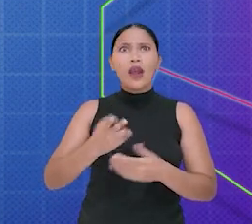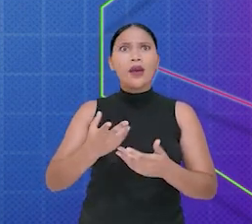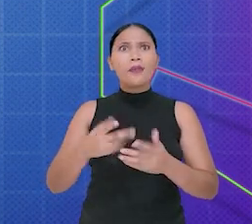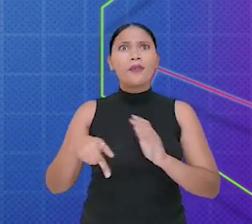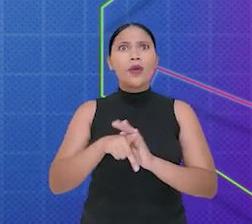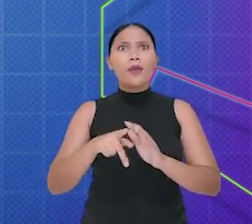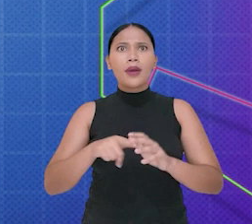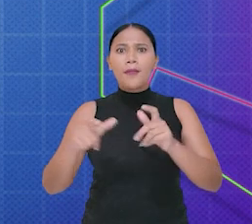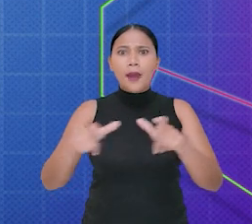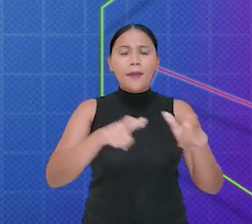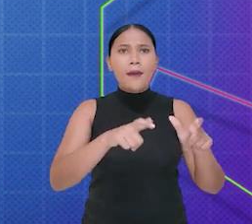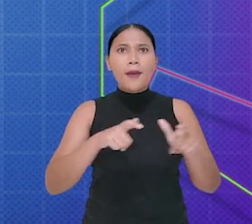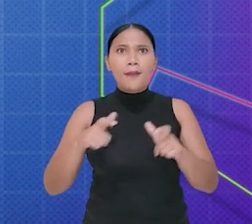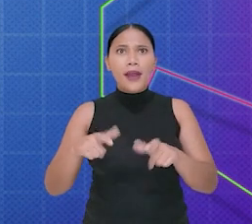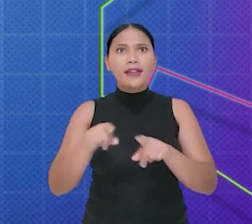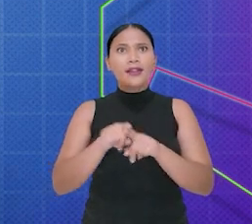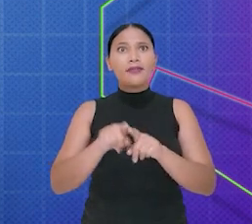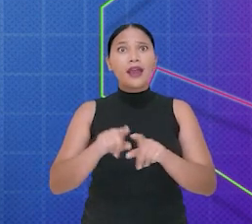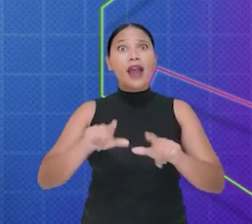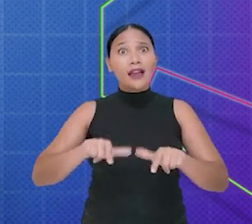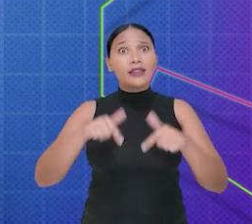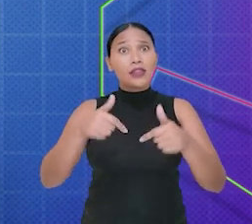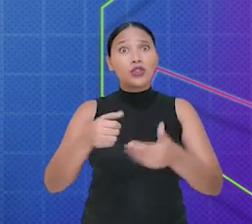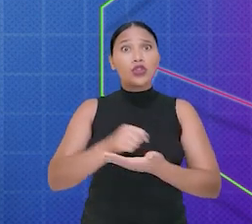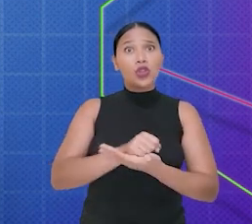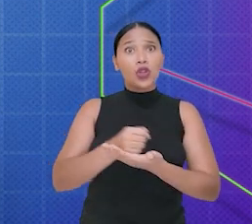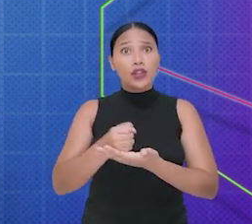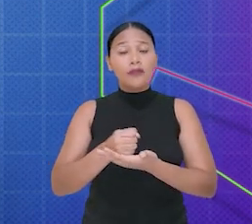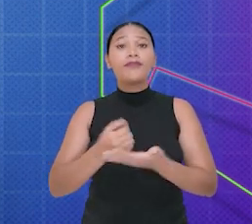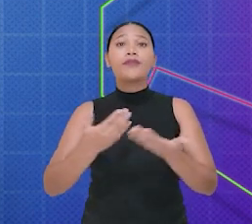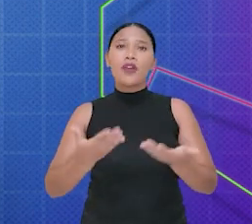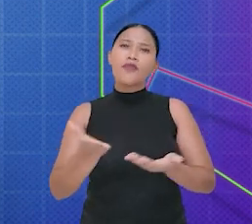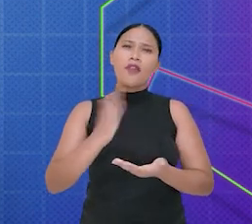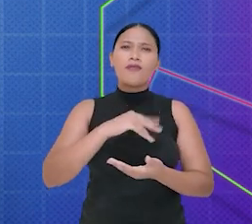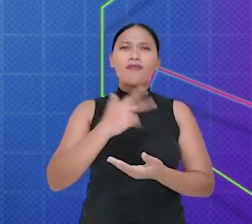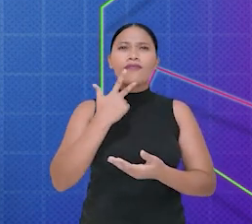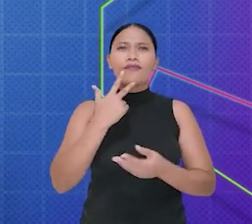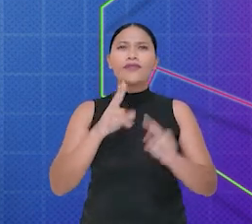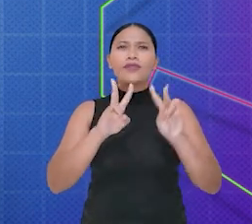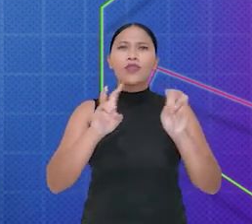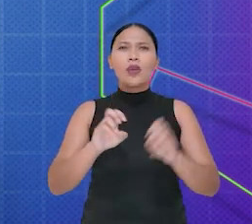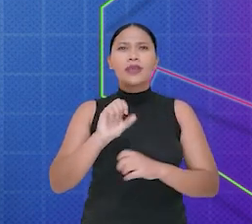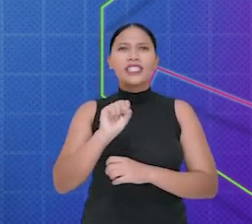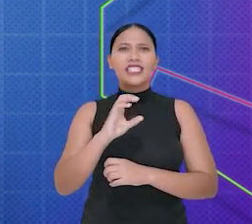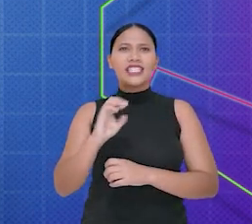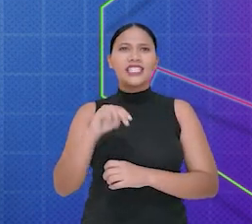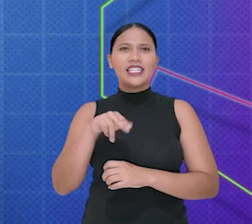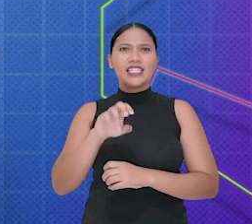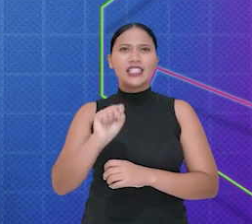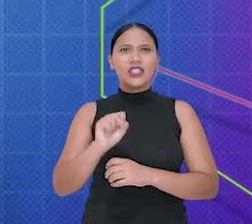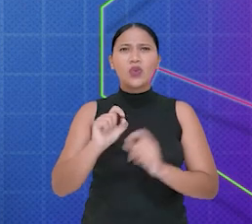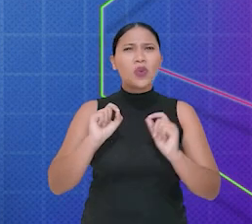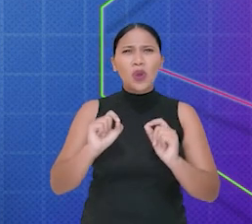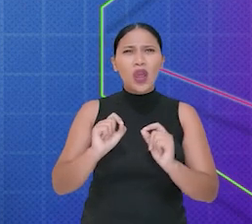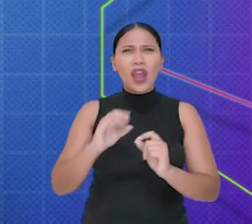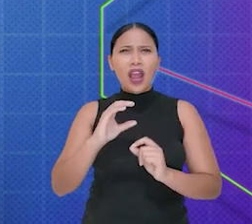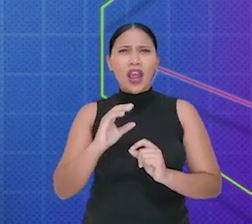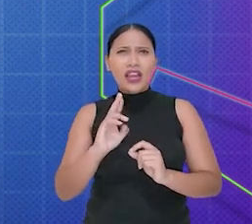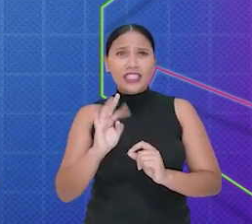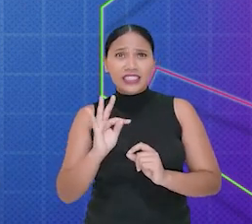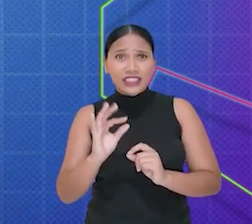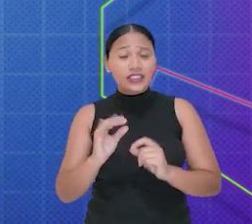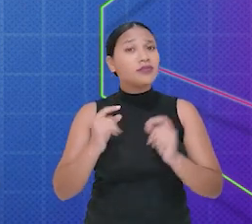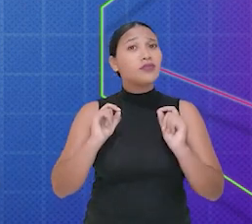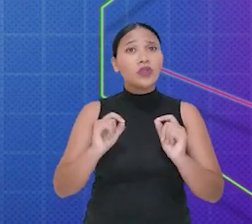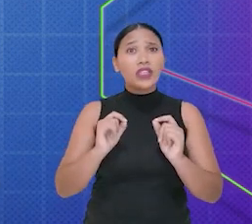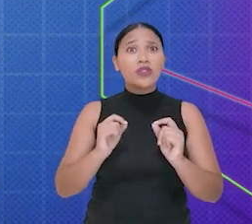de diálogo e as ações do jogador. Agora vamos falar sobre as cutscenes e a imersão. Sabem qual a definição de cutscenes?